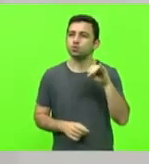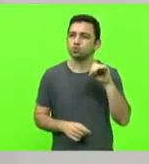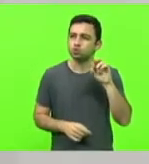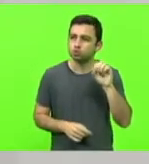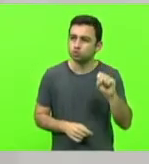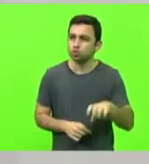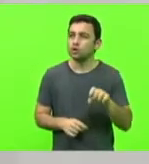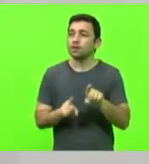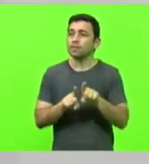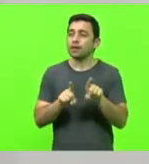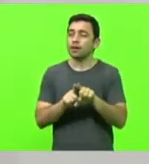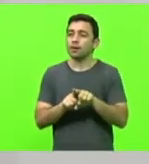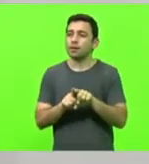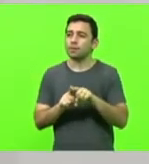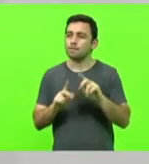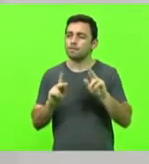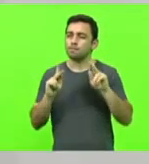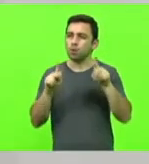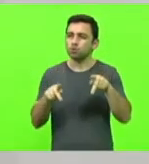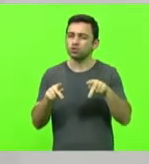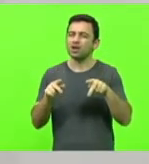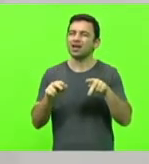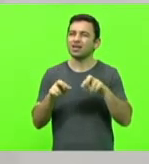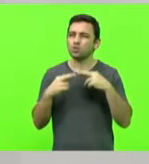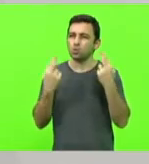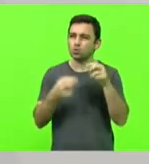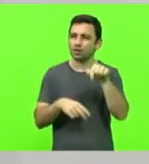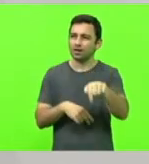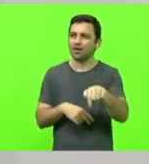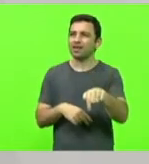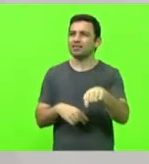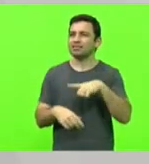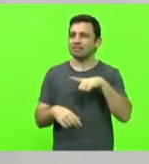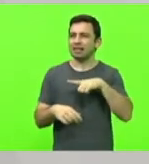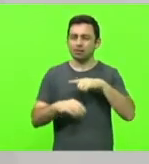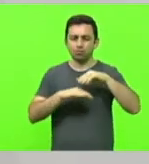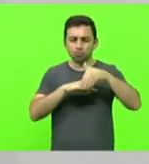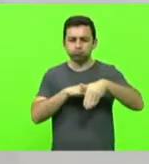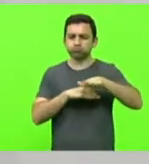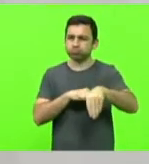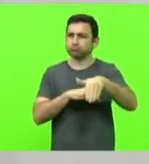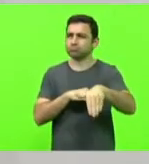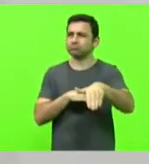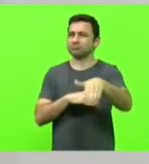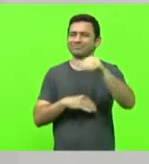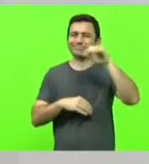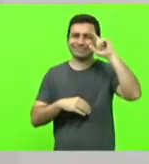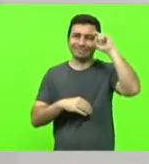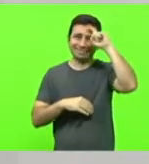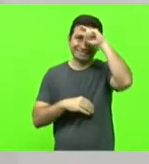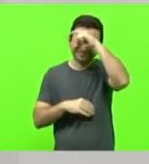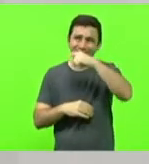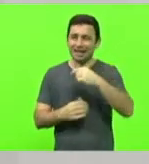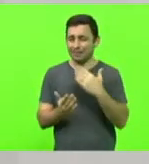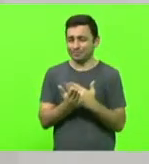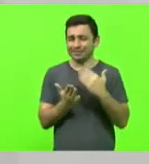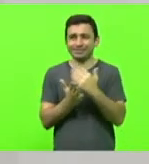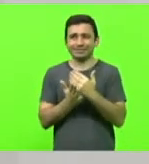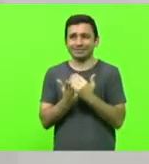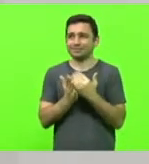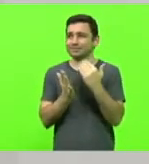Pouso Redondo, até a Serra da Santa, sabe que é buraco atrás de buraco. É buraco em cima de buraco,